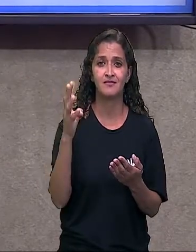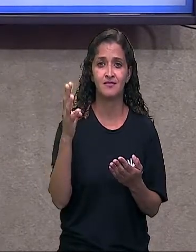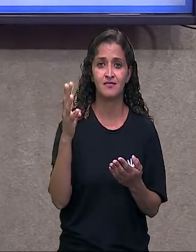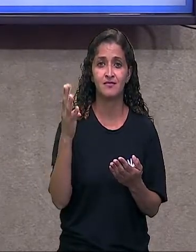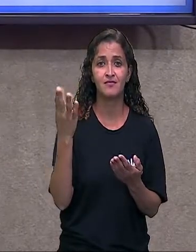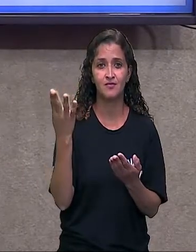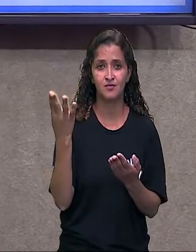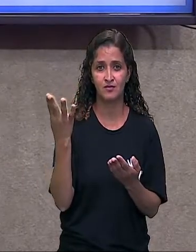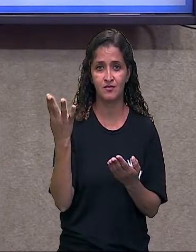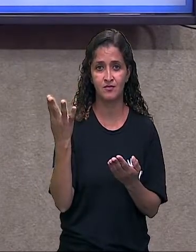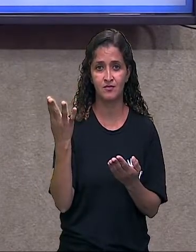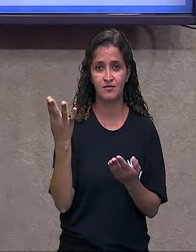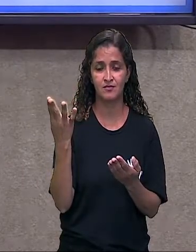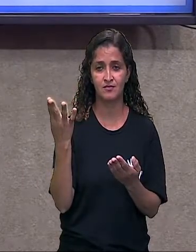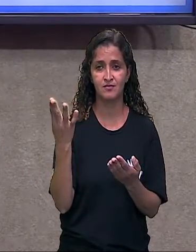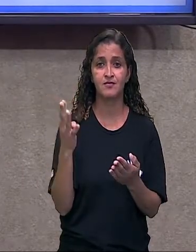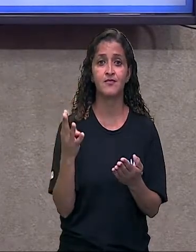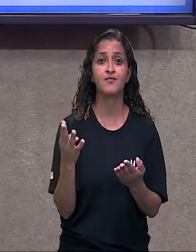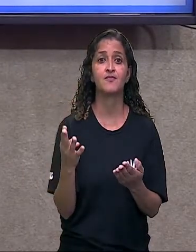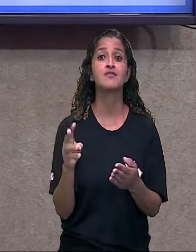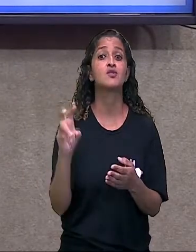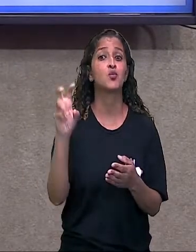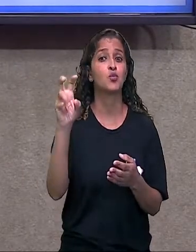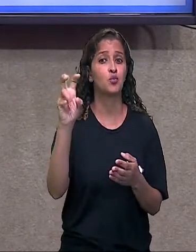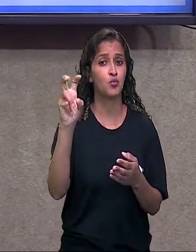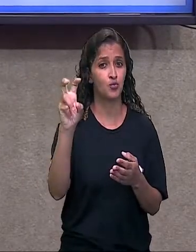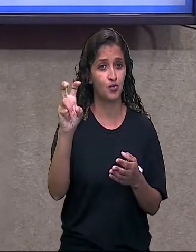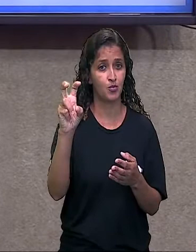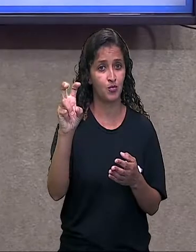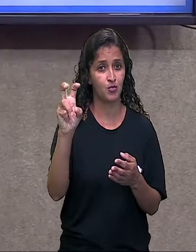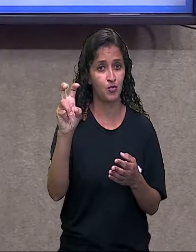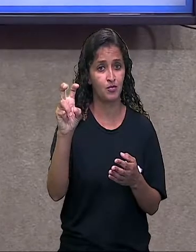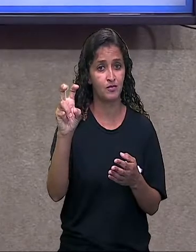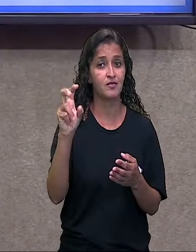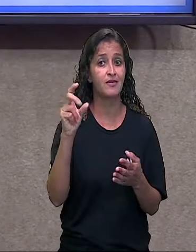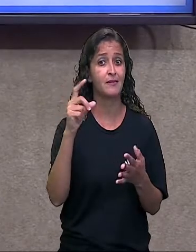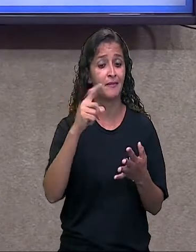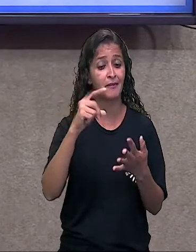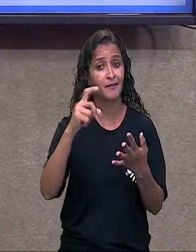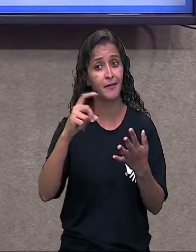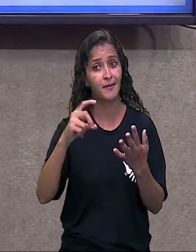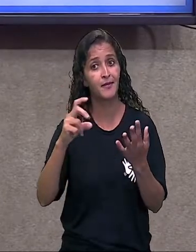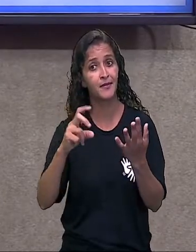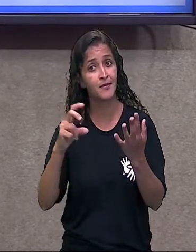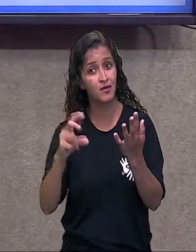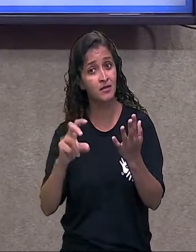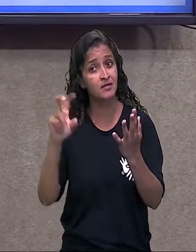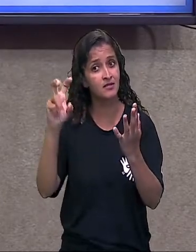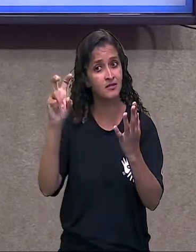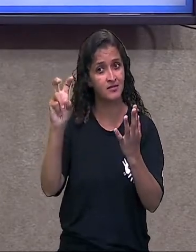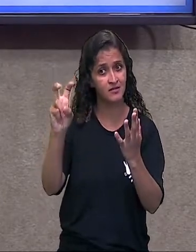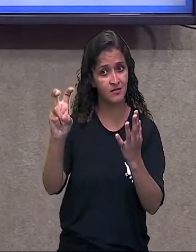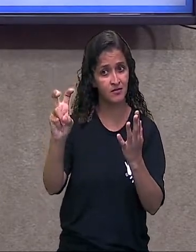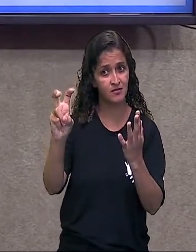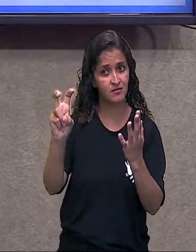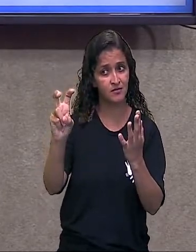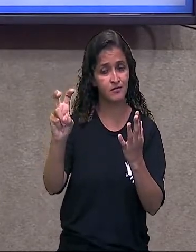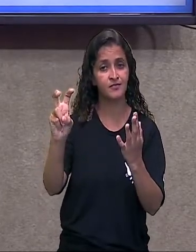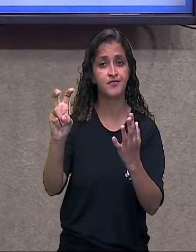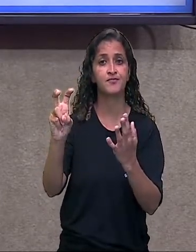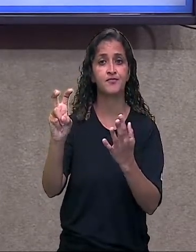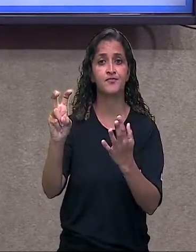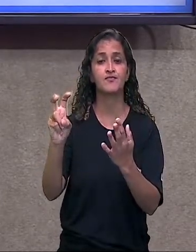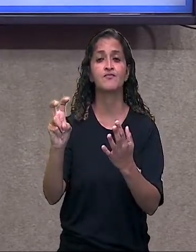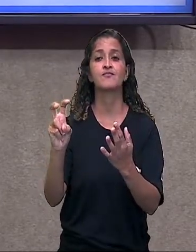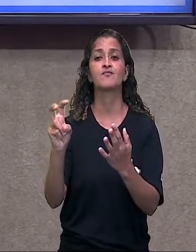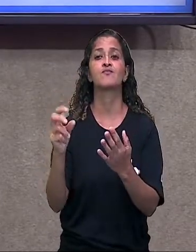4. 5 unidades, 5 quadradinhos, tá vendo, ó?